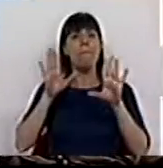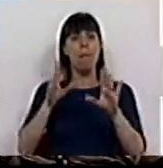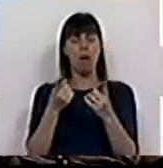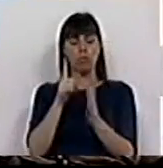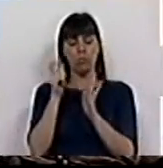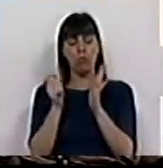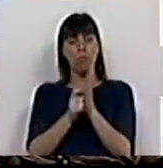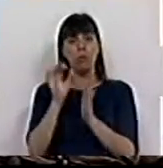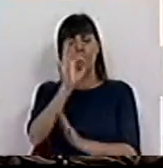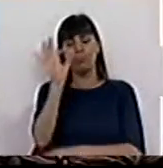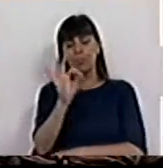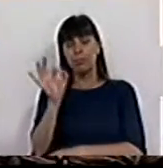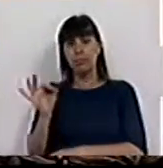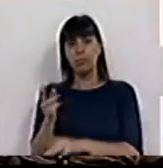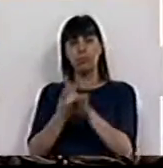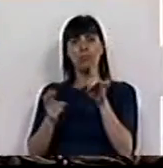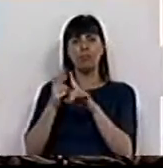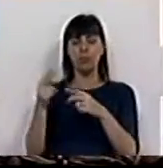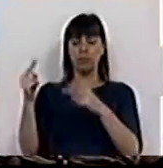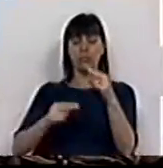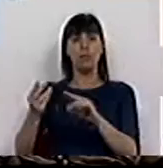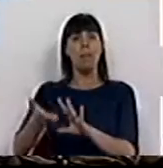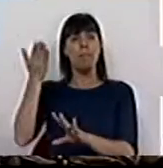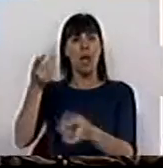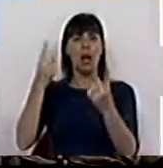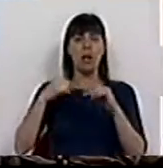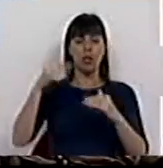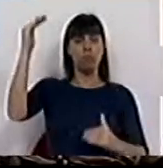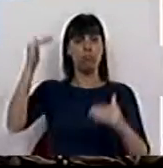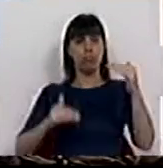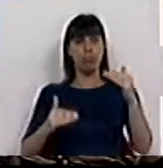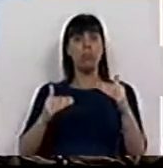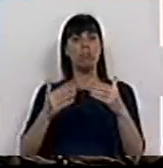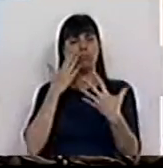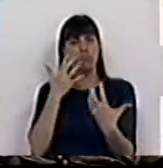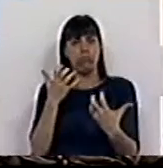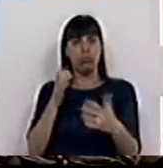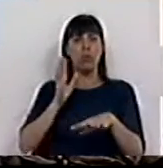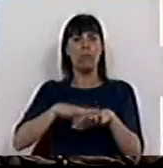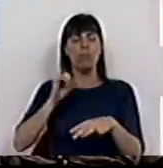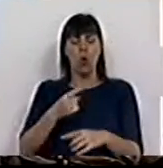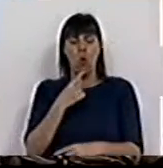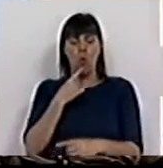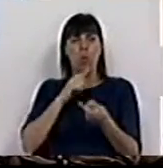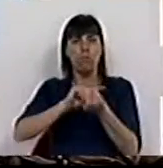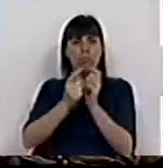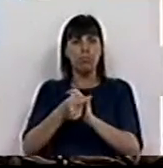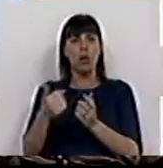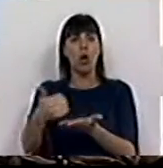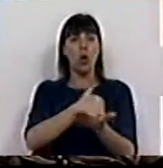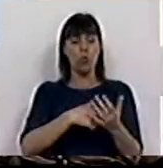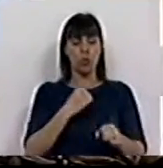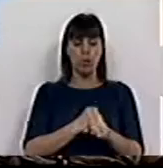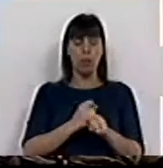cada ponto percentual deste aumento da carga fiscal e do aumento da desigualdade induzida pela massiva transferência de recursos